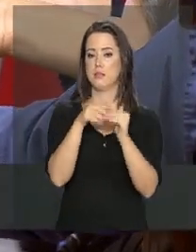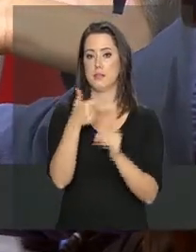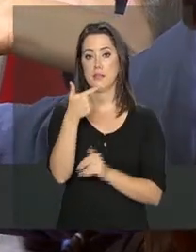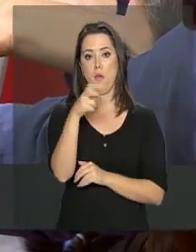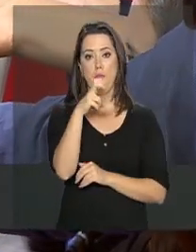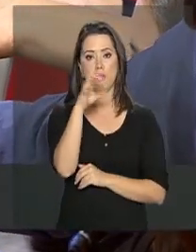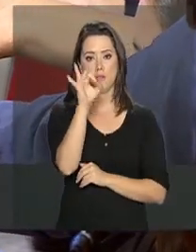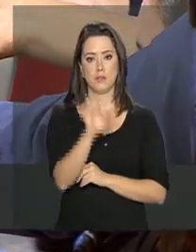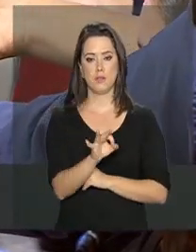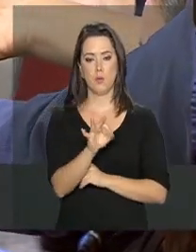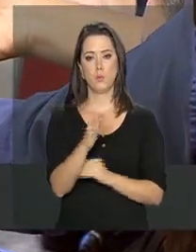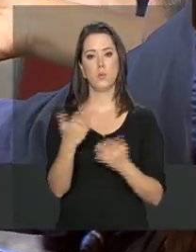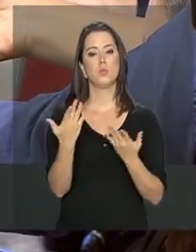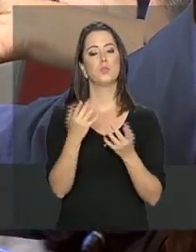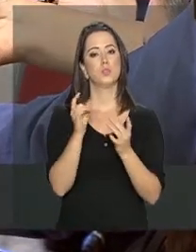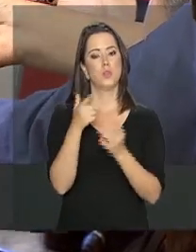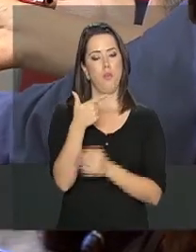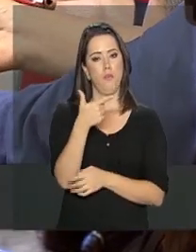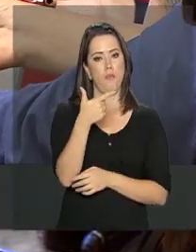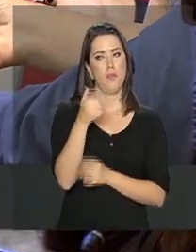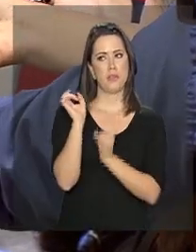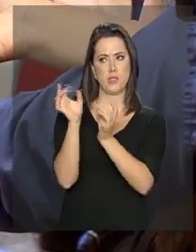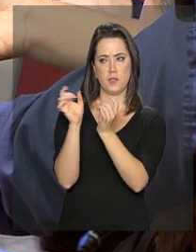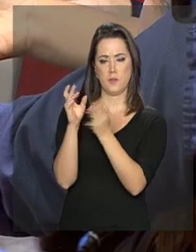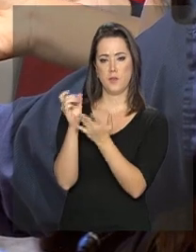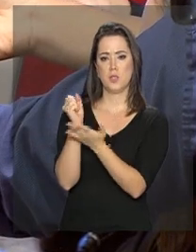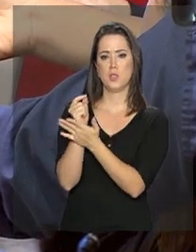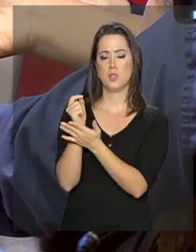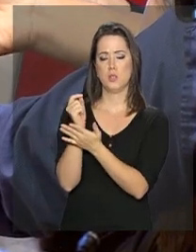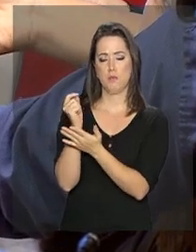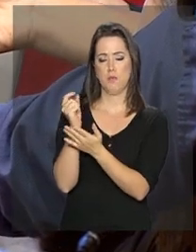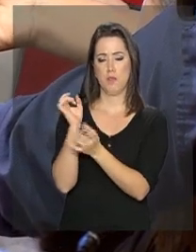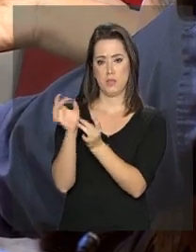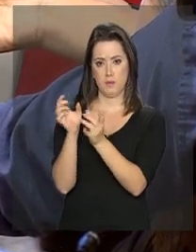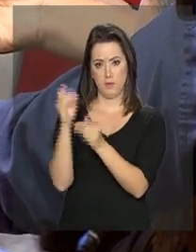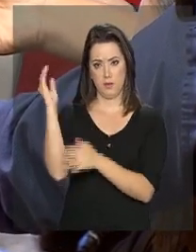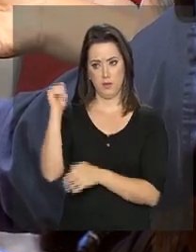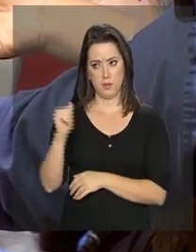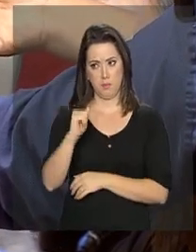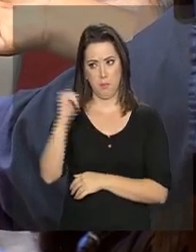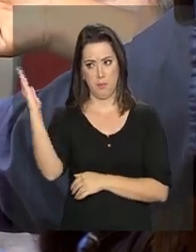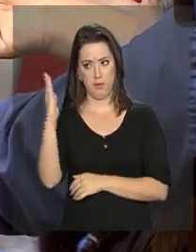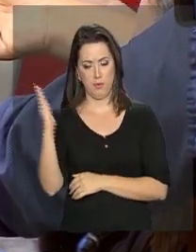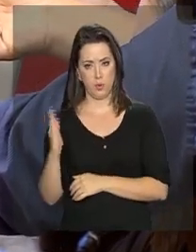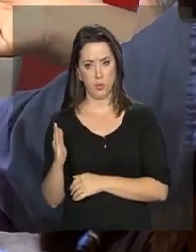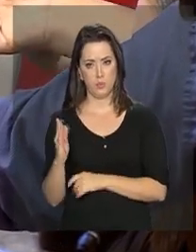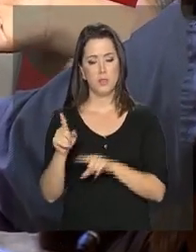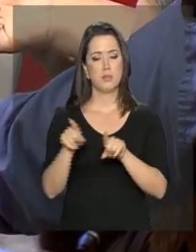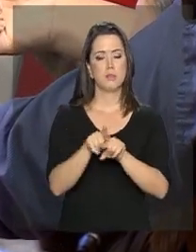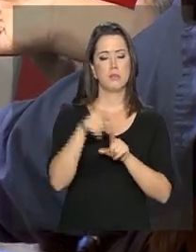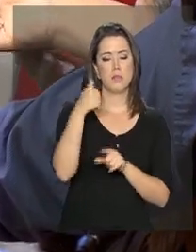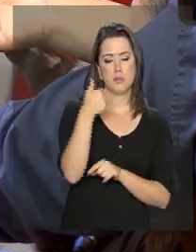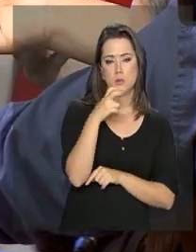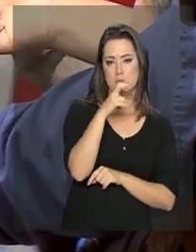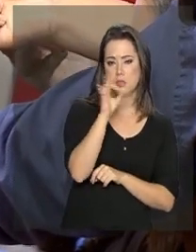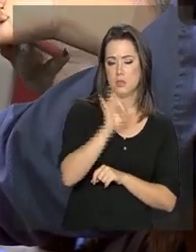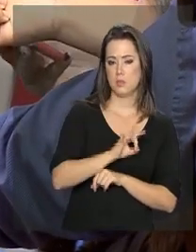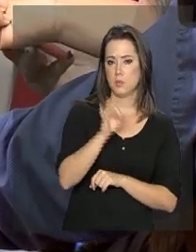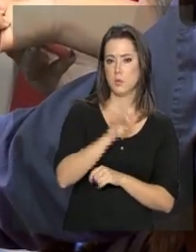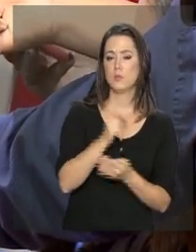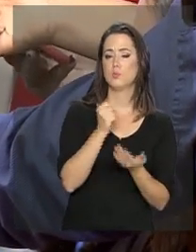brasileiras e de 28 por cento das nossas importações o que levou a um superávit